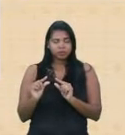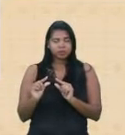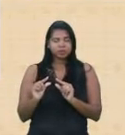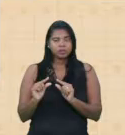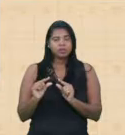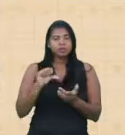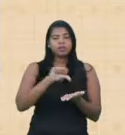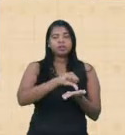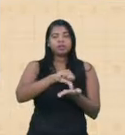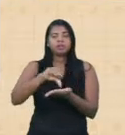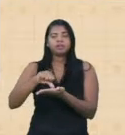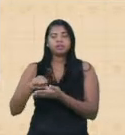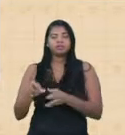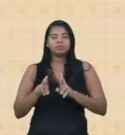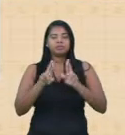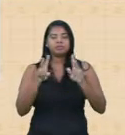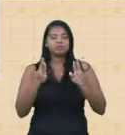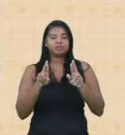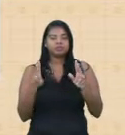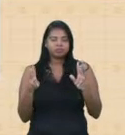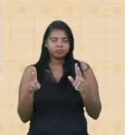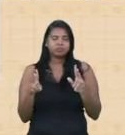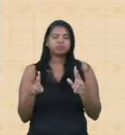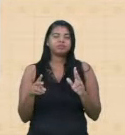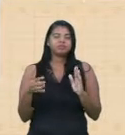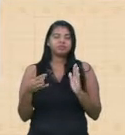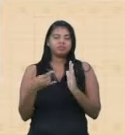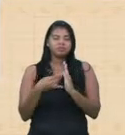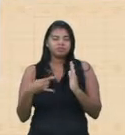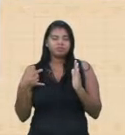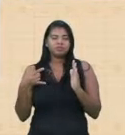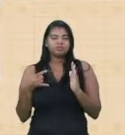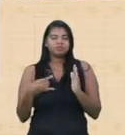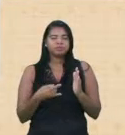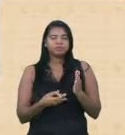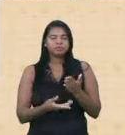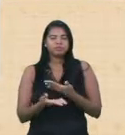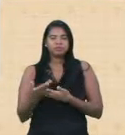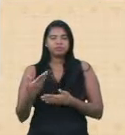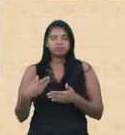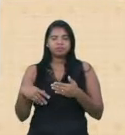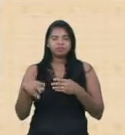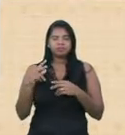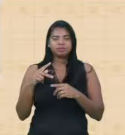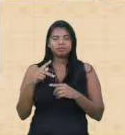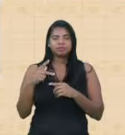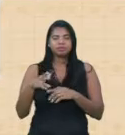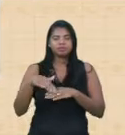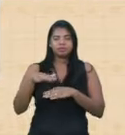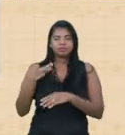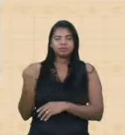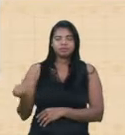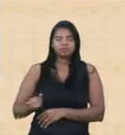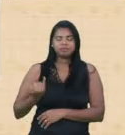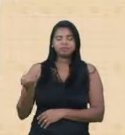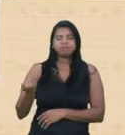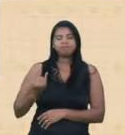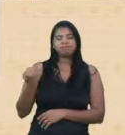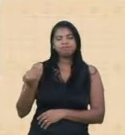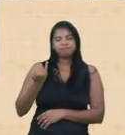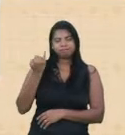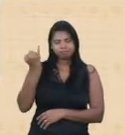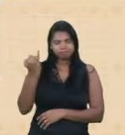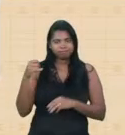vão sofrer uma atração entre si. Isso é uma das propriedades mais importantes do